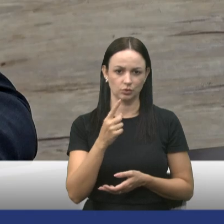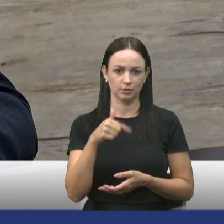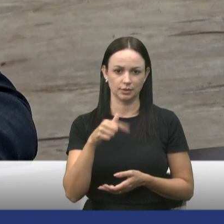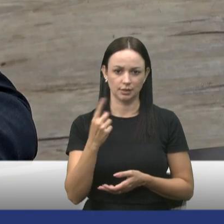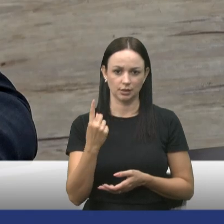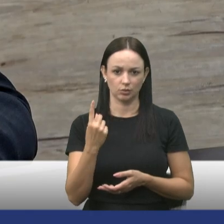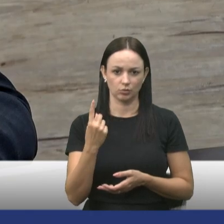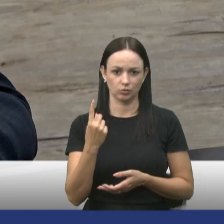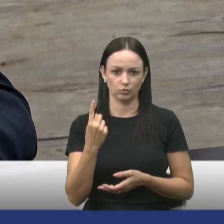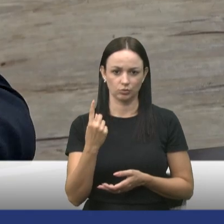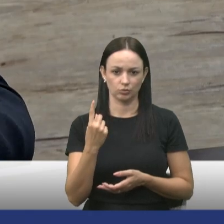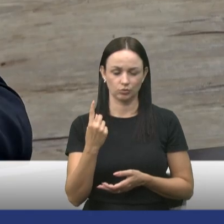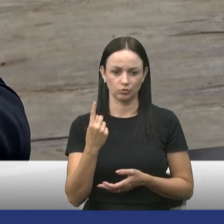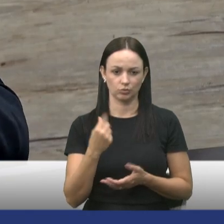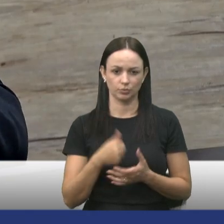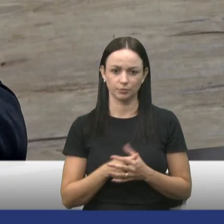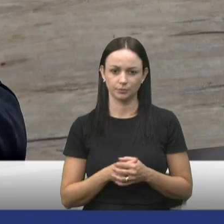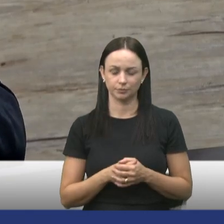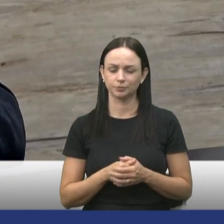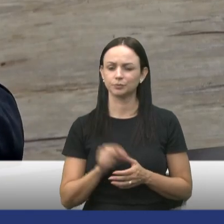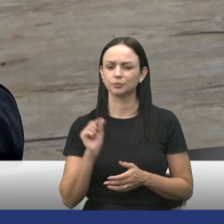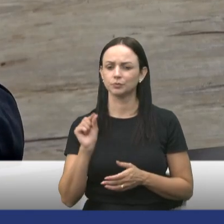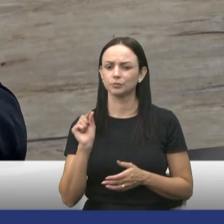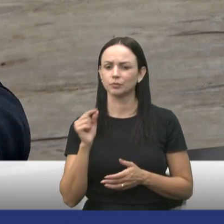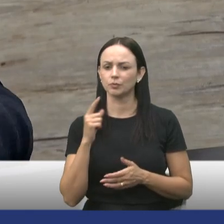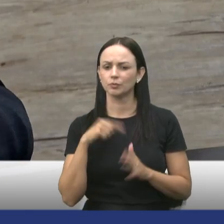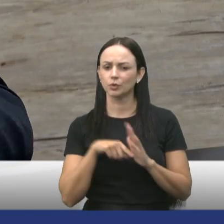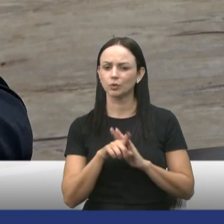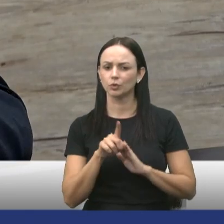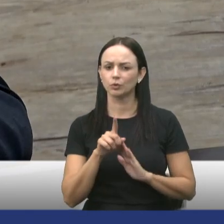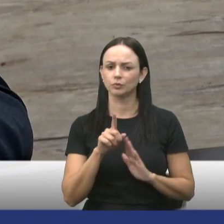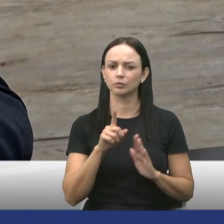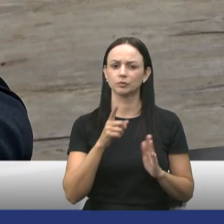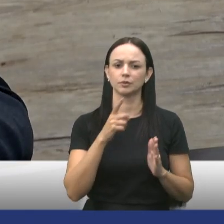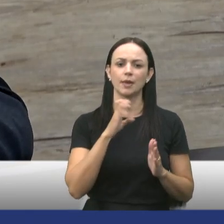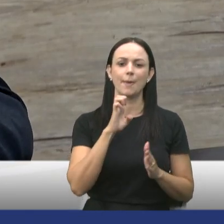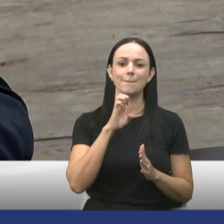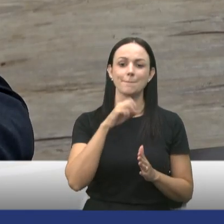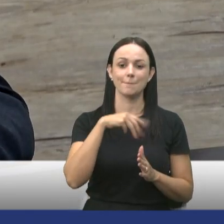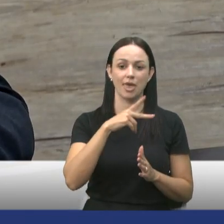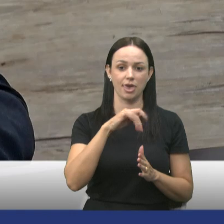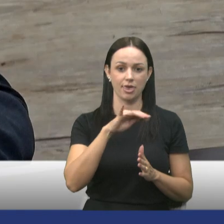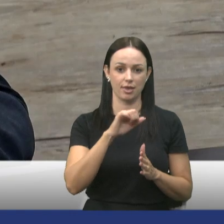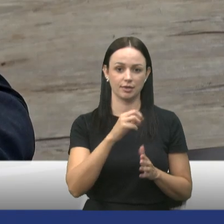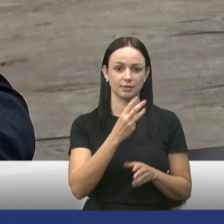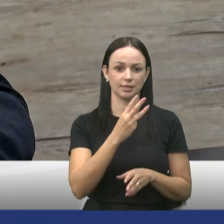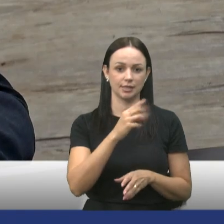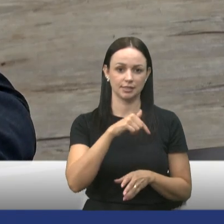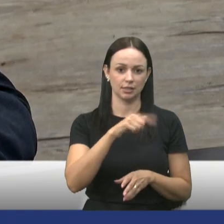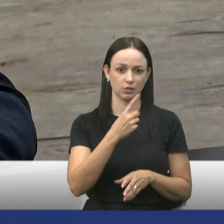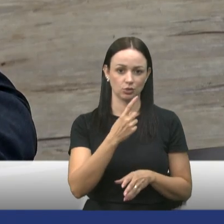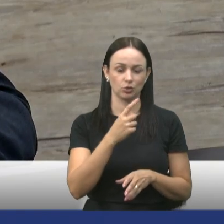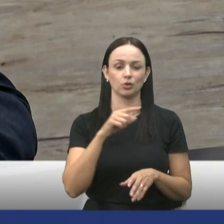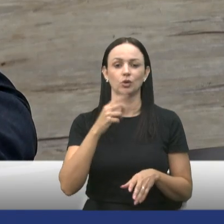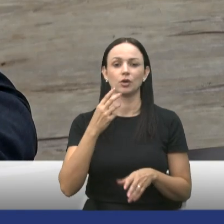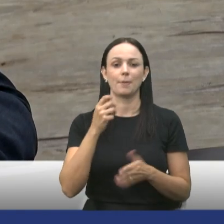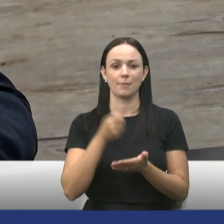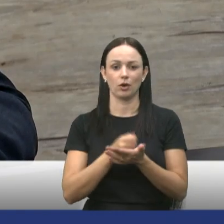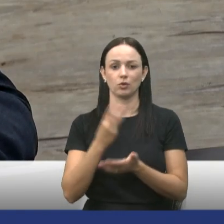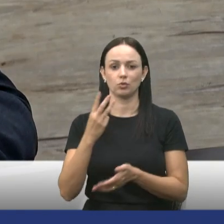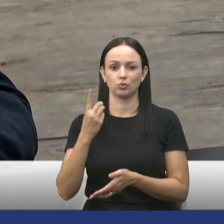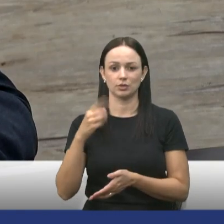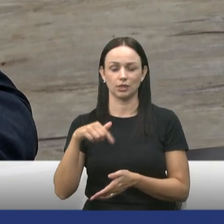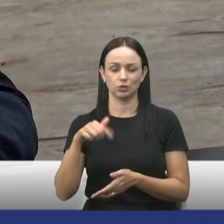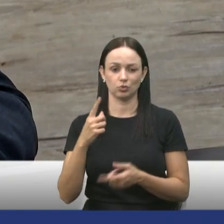né? Como? Empenha-se 378 e liquidado 171.